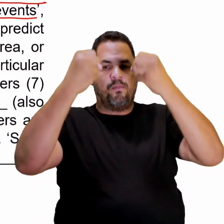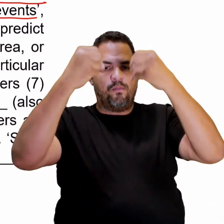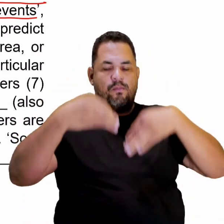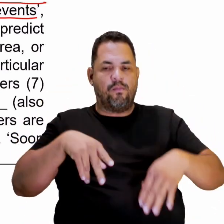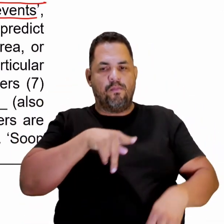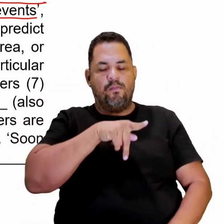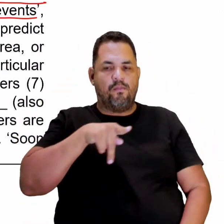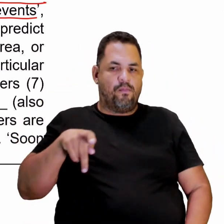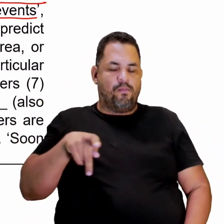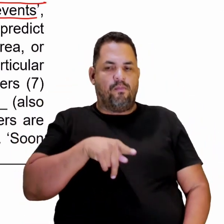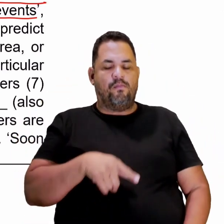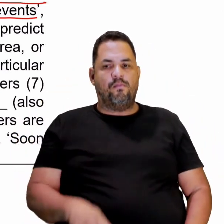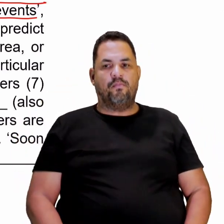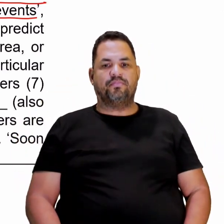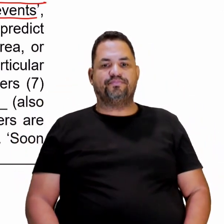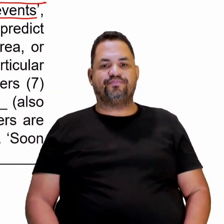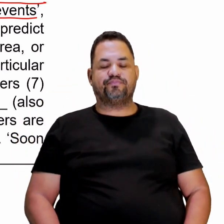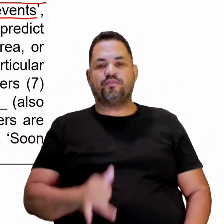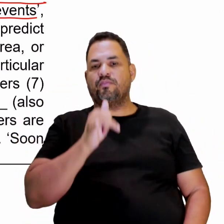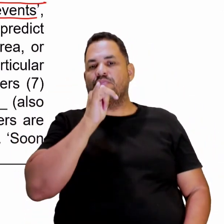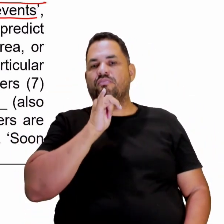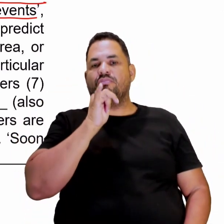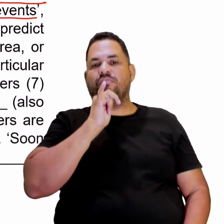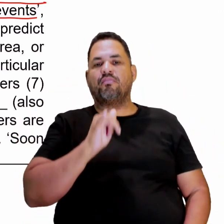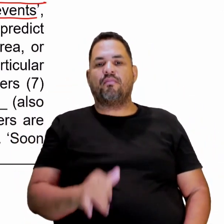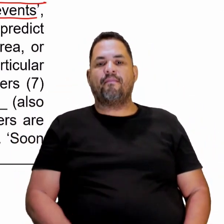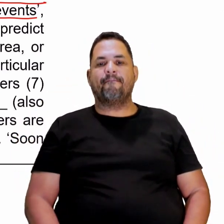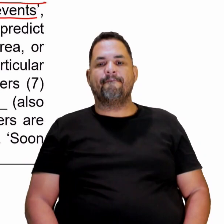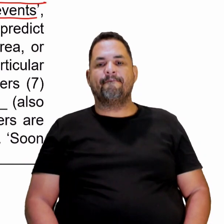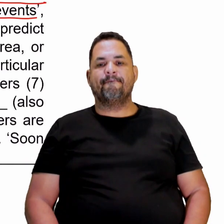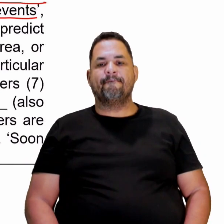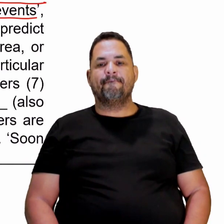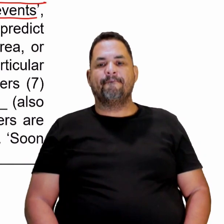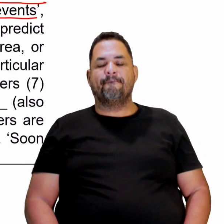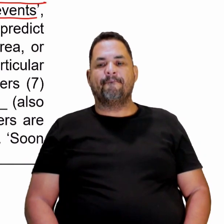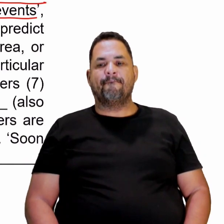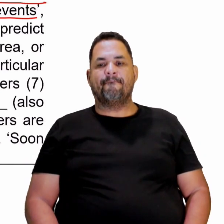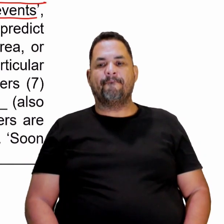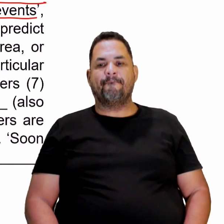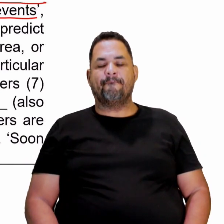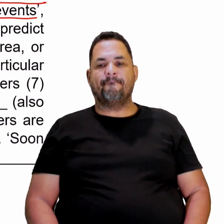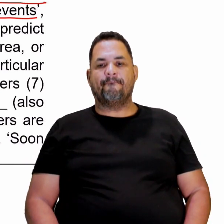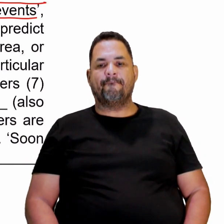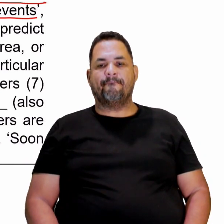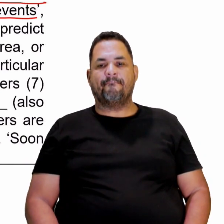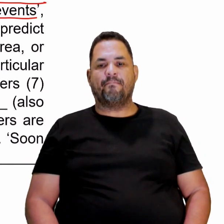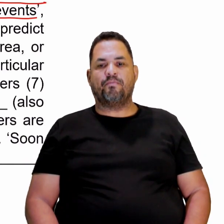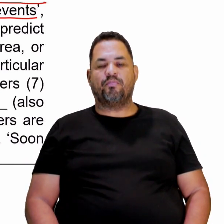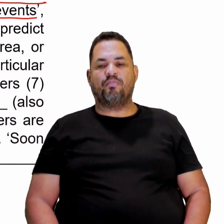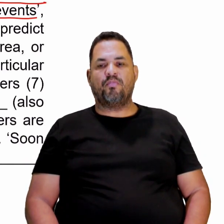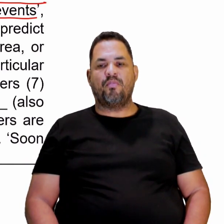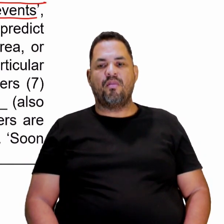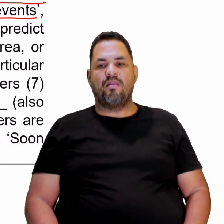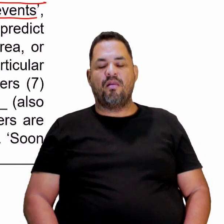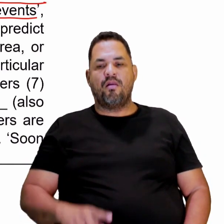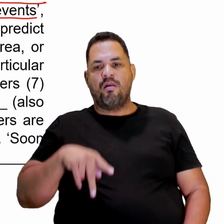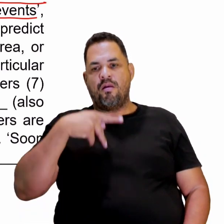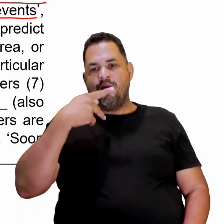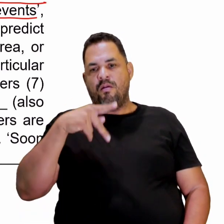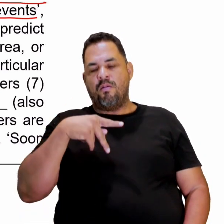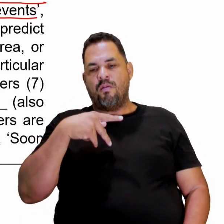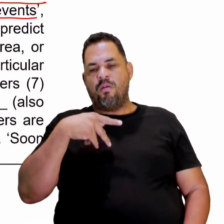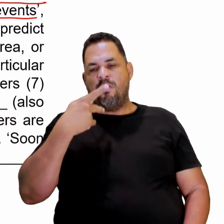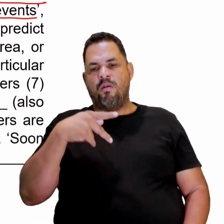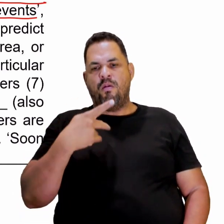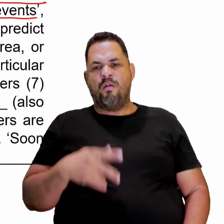professor Vincent. For example, por exemplo, Computer Future. Computer Future. Eu estou falando Computer Future,